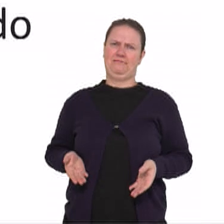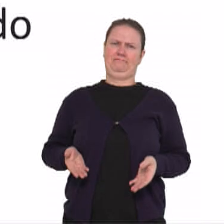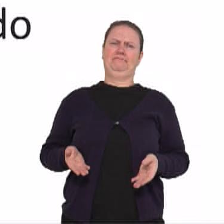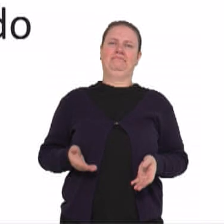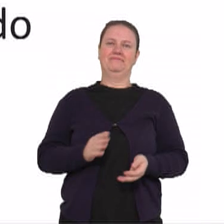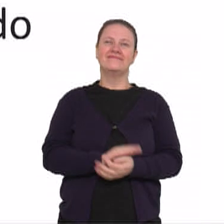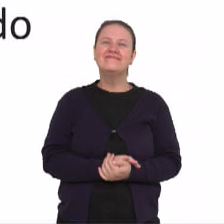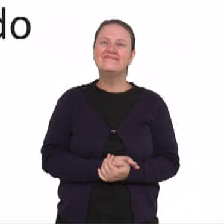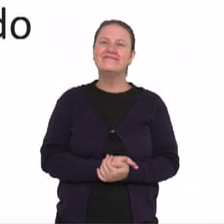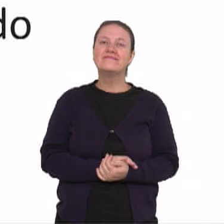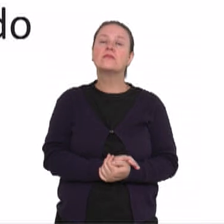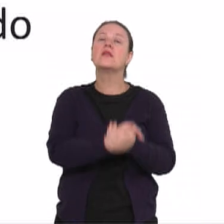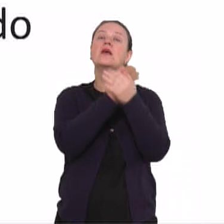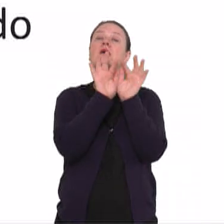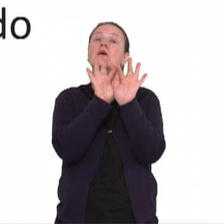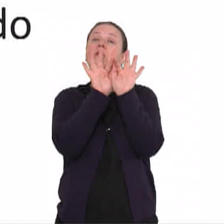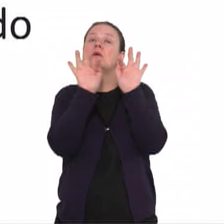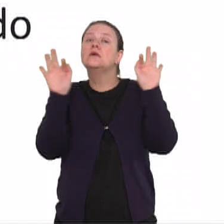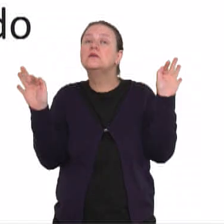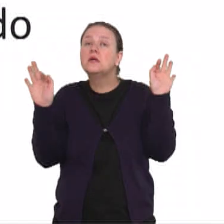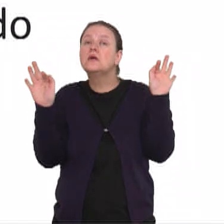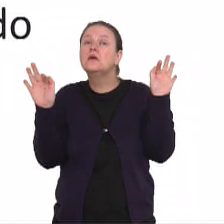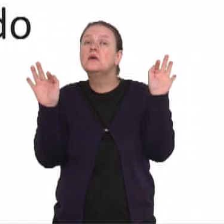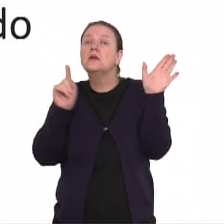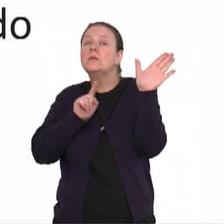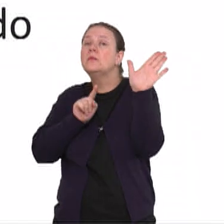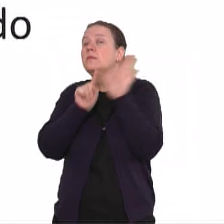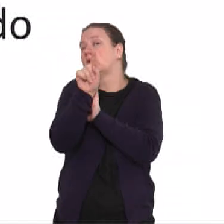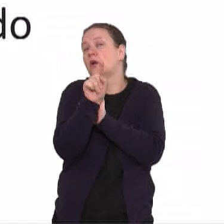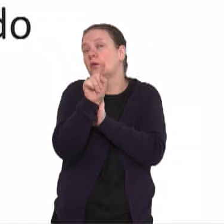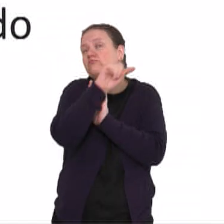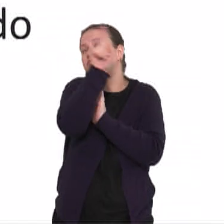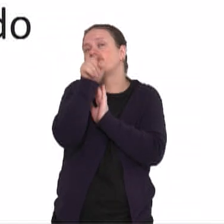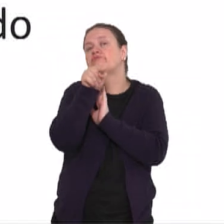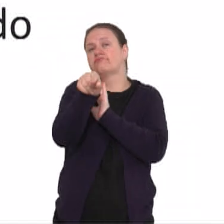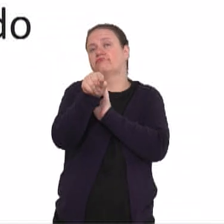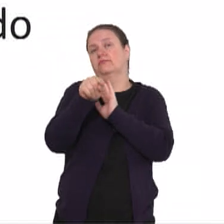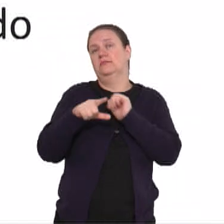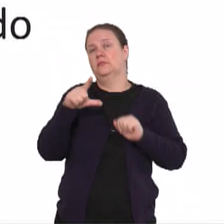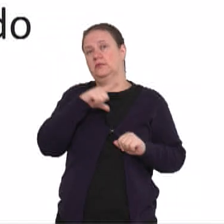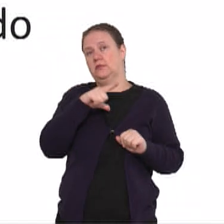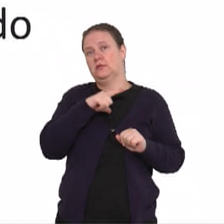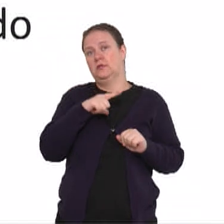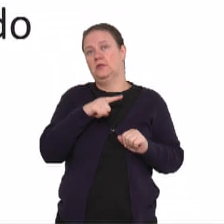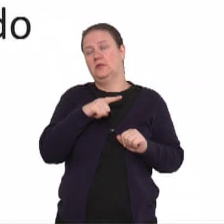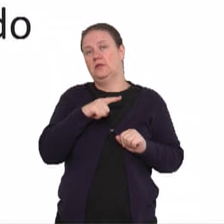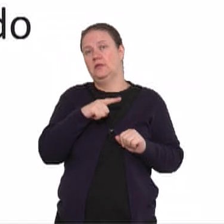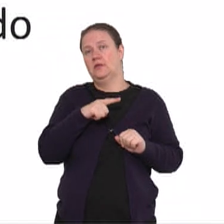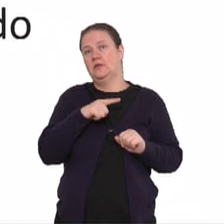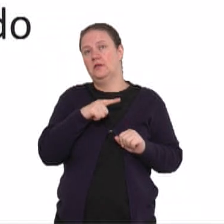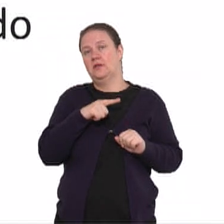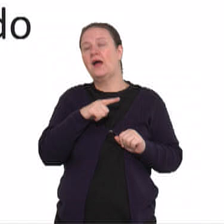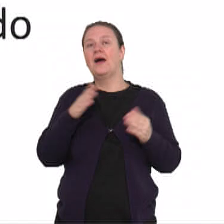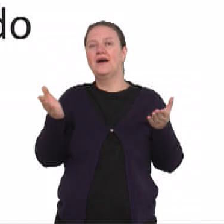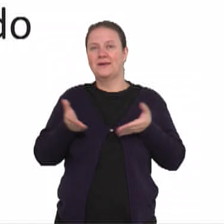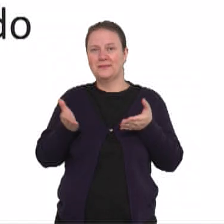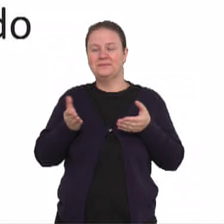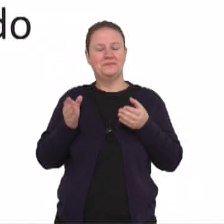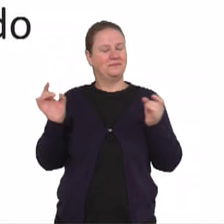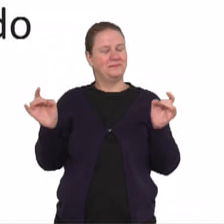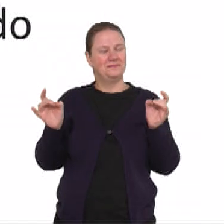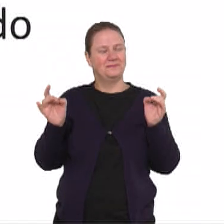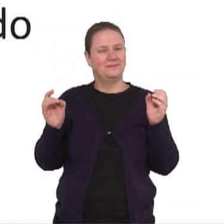frase interrogativa, viram? Tem a forma afirmativa, tem a negativa, ainda bem, só mais uma, interrogativa.